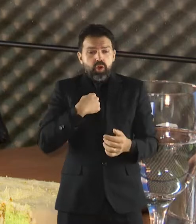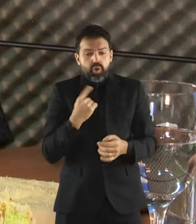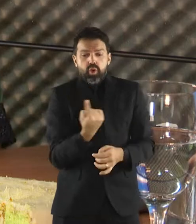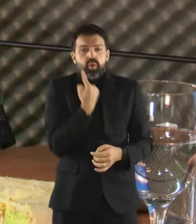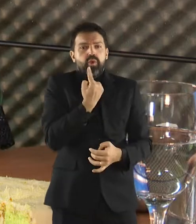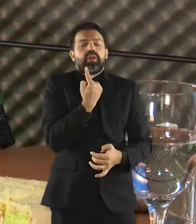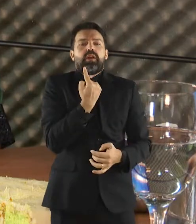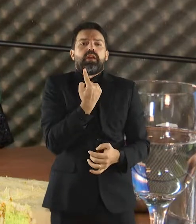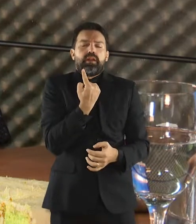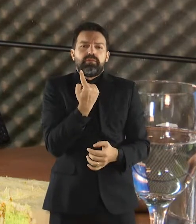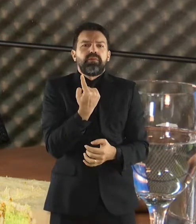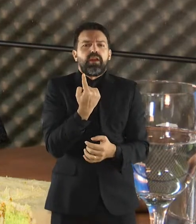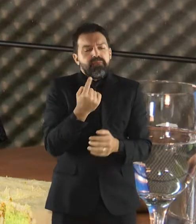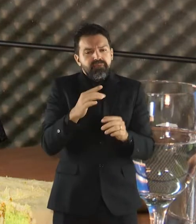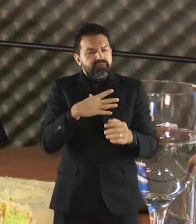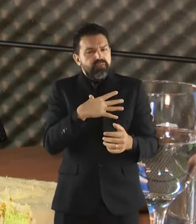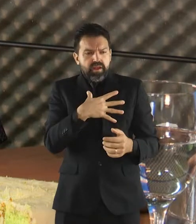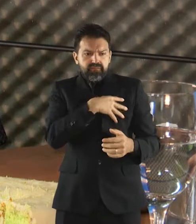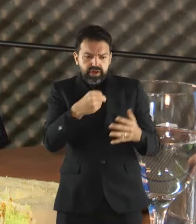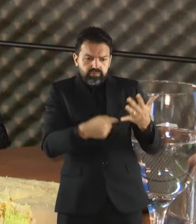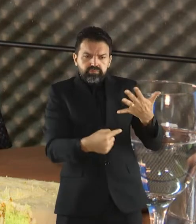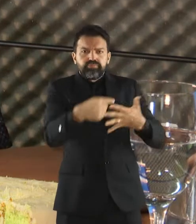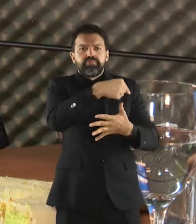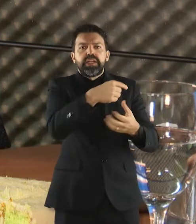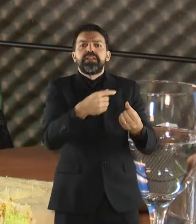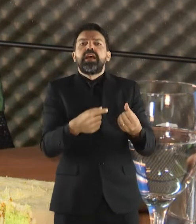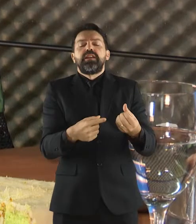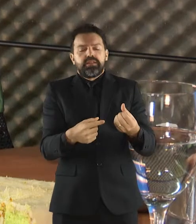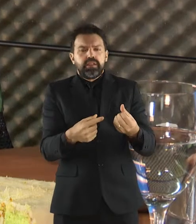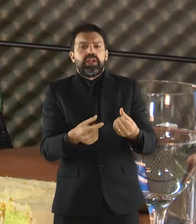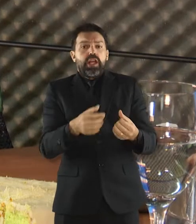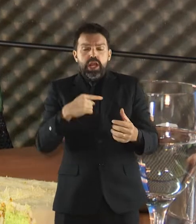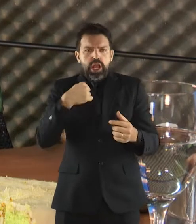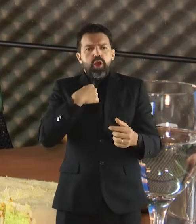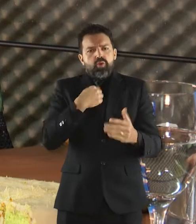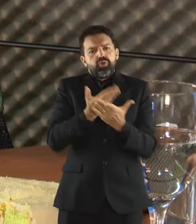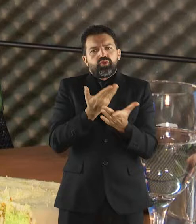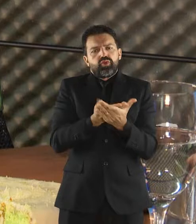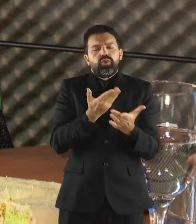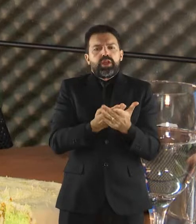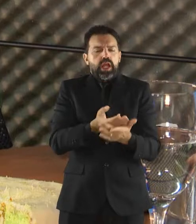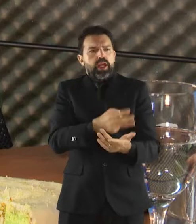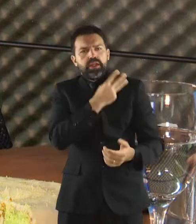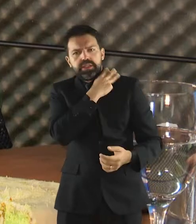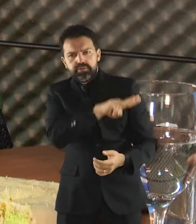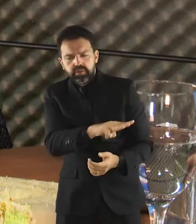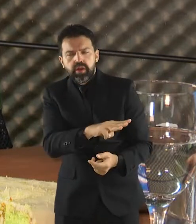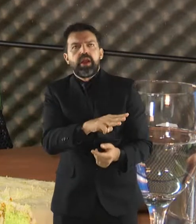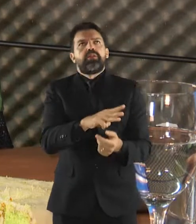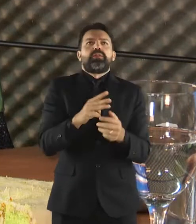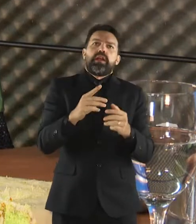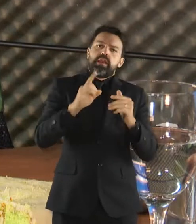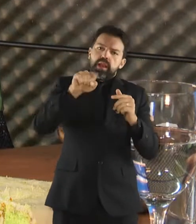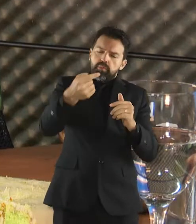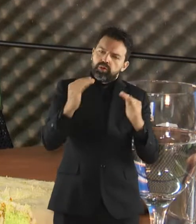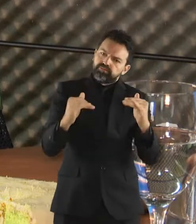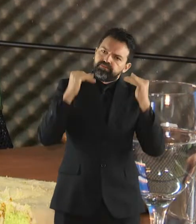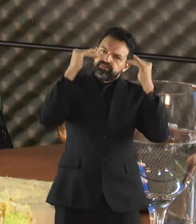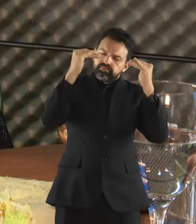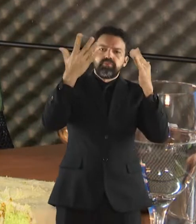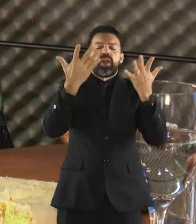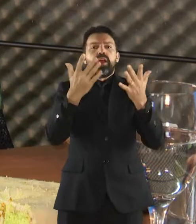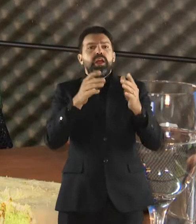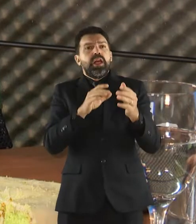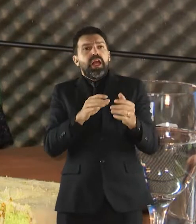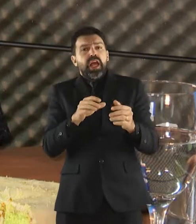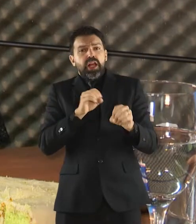filhos, né, que estudou, que terminou o ensino médio, que fez um ensino superior, que tirou o terceiro grau e